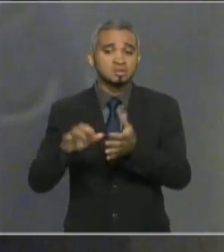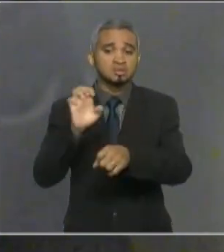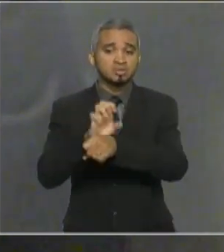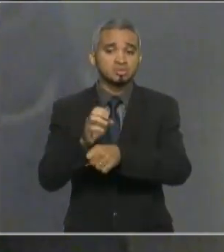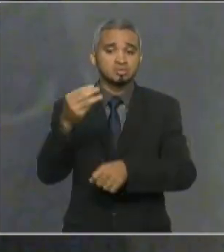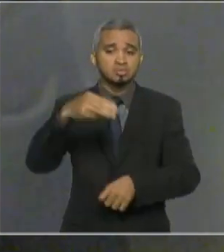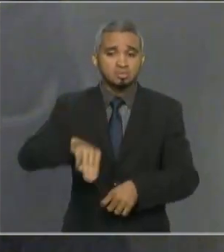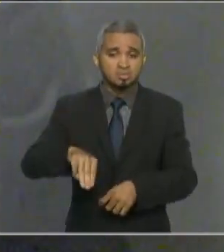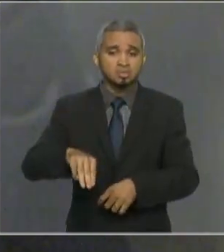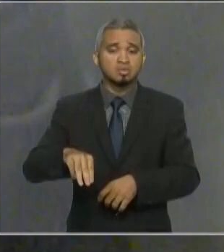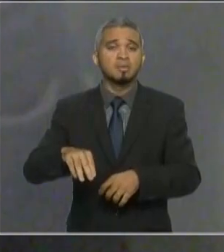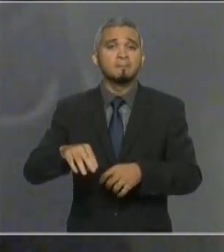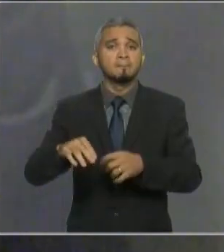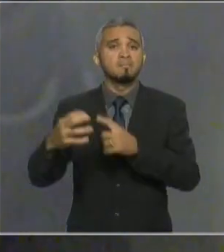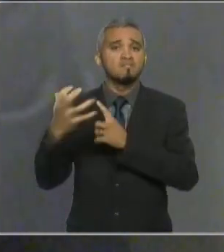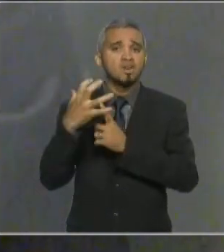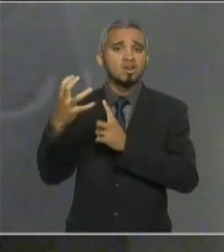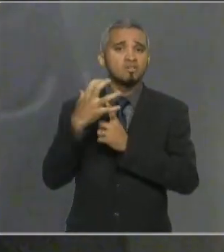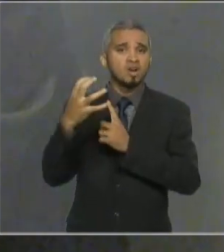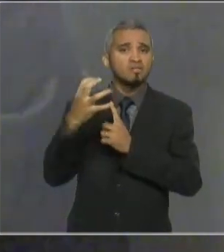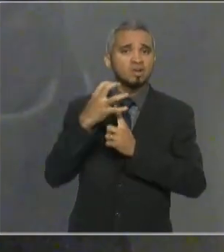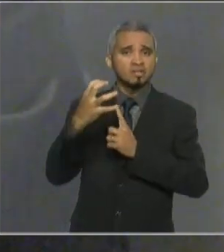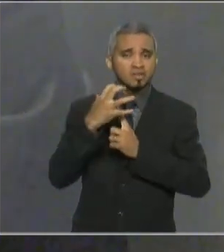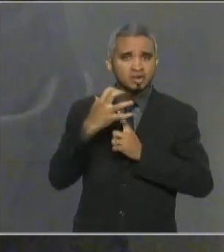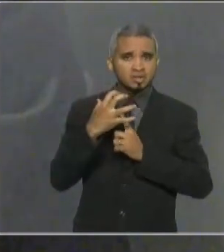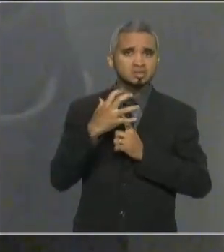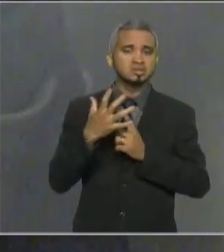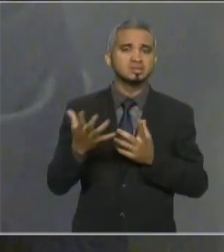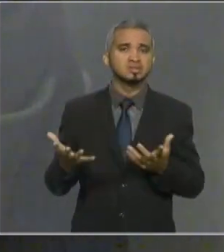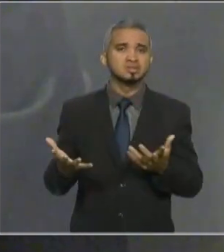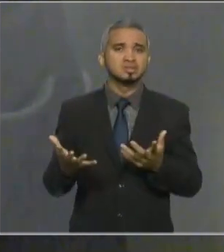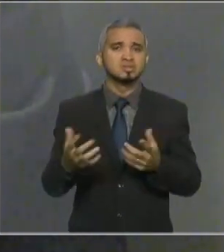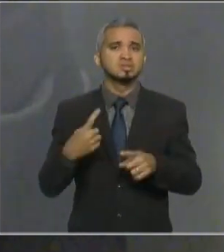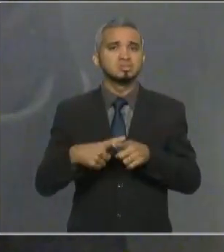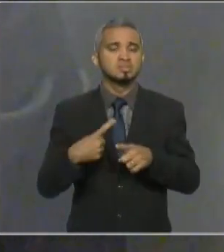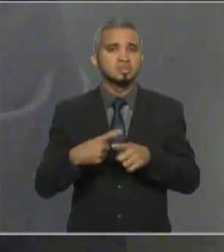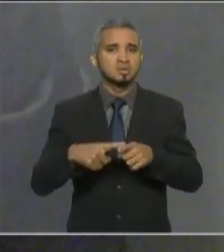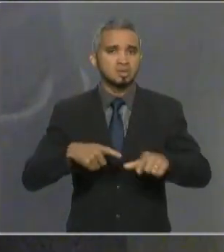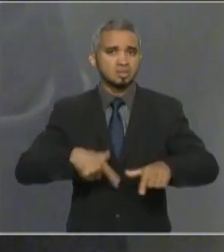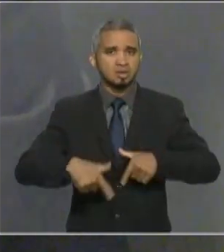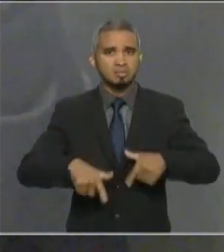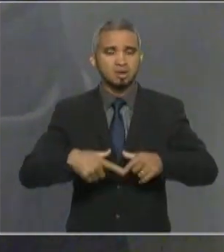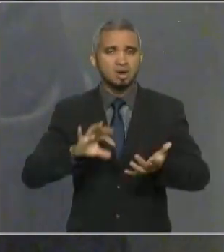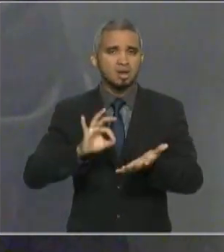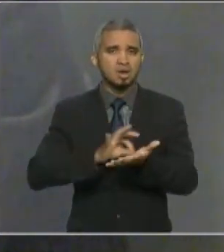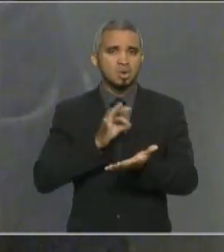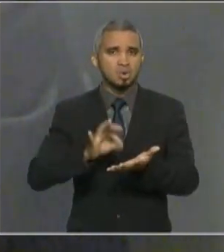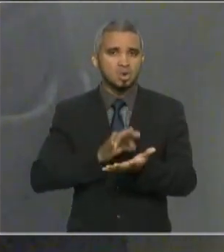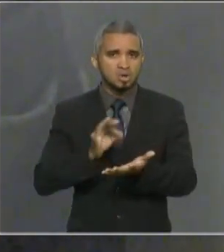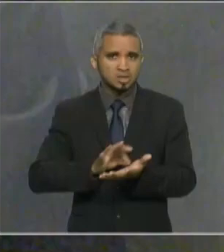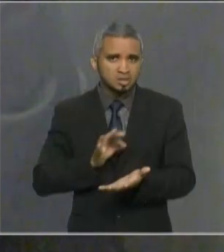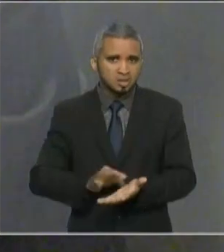cima de todos aqueles advogados que servem, muitas das vezes de forma precária, que são contratos,